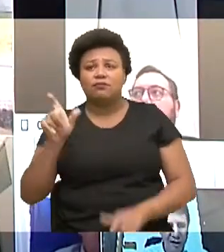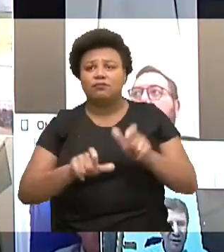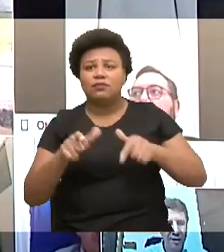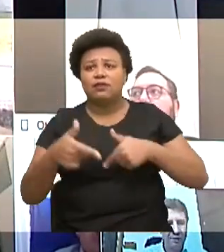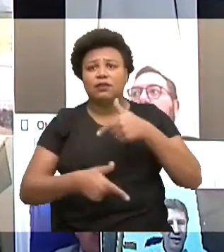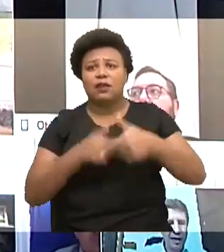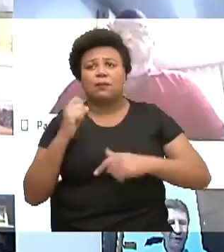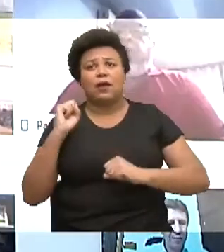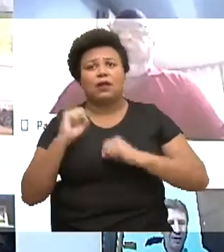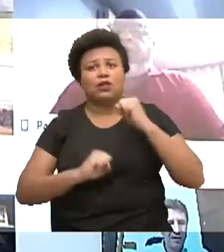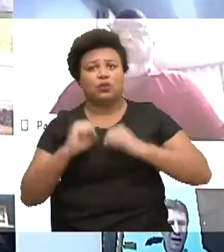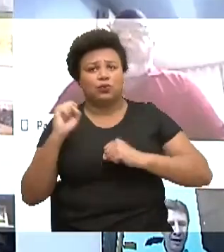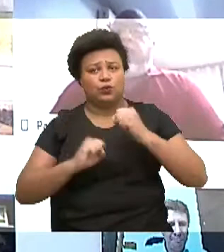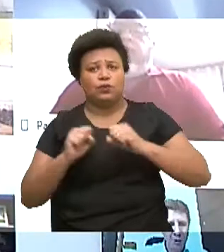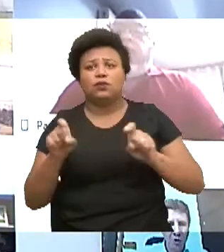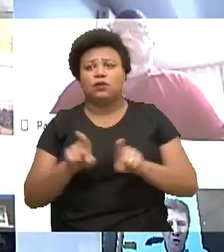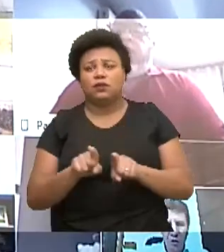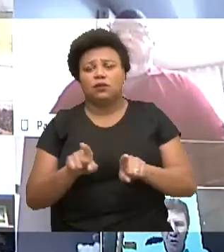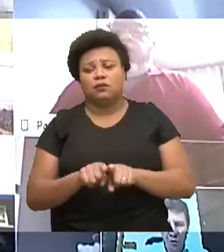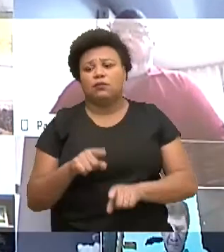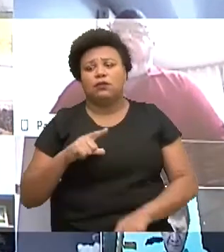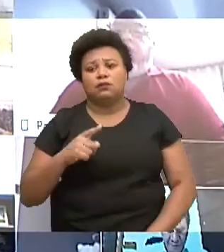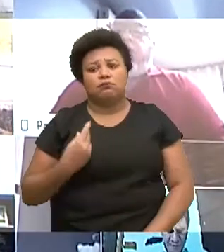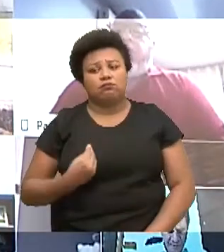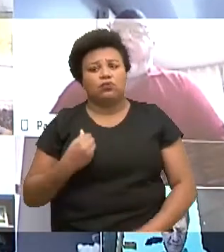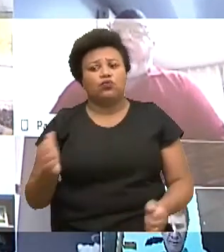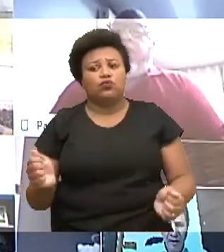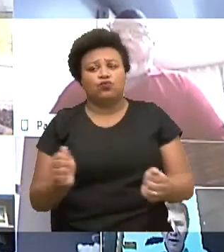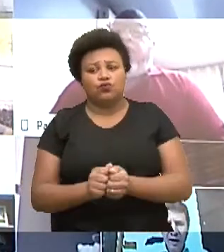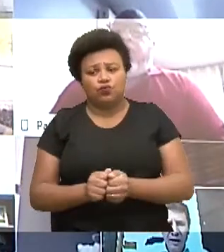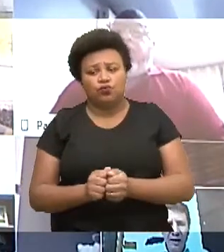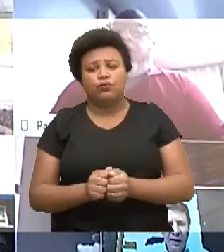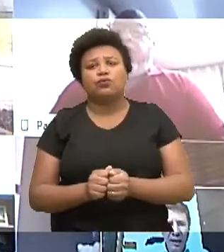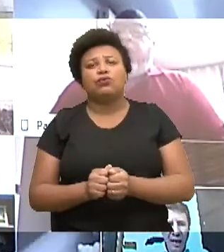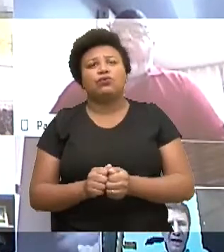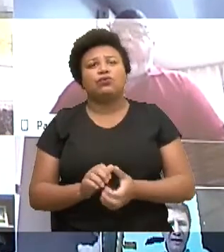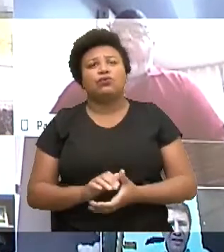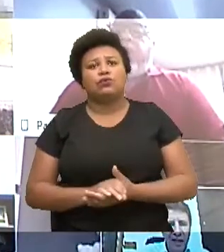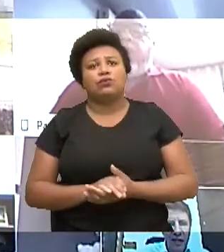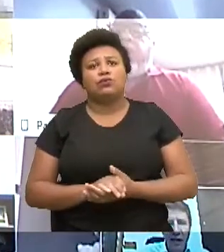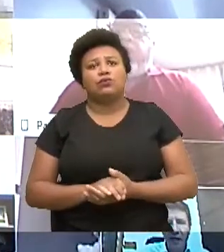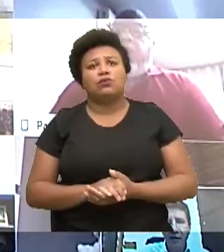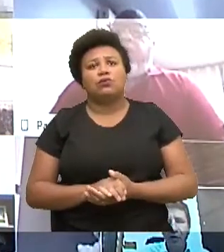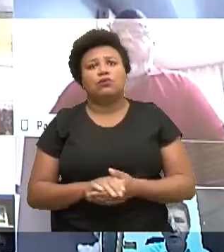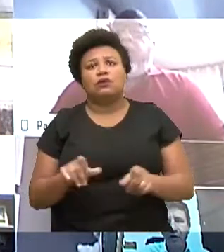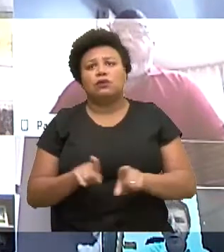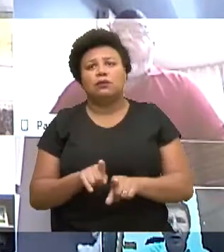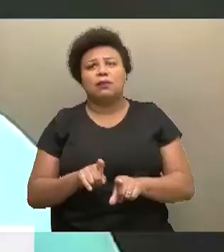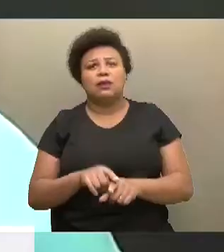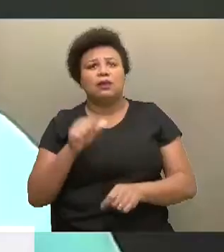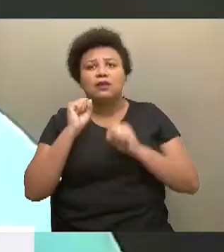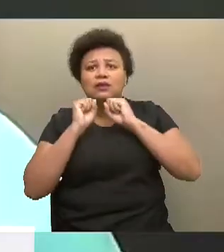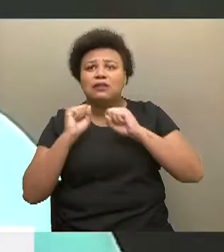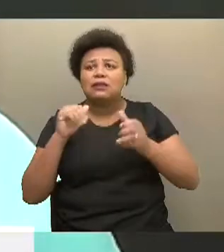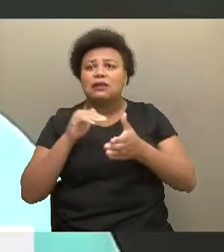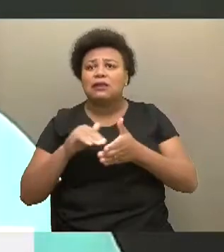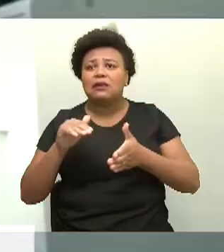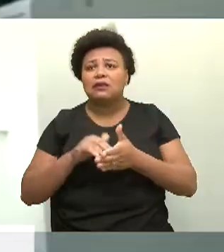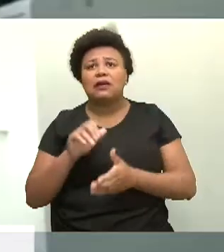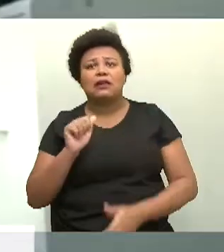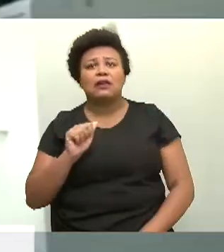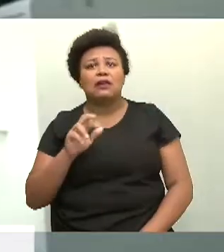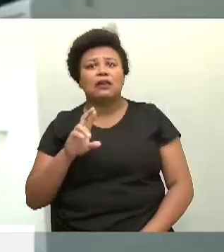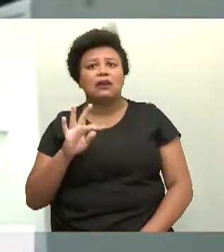Trabalhadores na Indústria, também está conosco. E a secretária Rita, eu não sei se tem alguém do Ministério